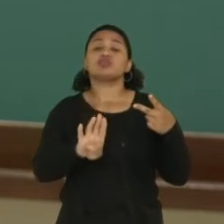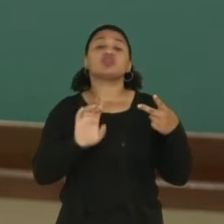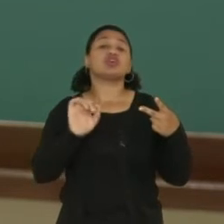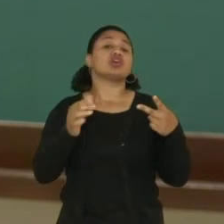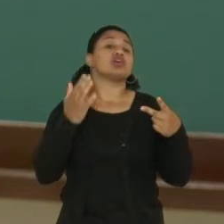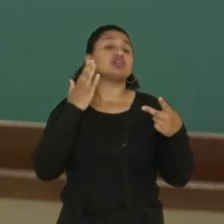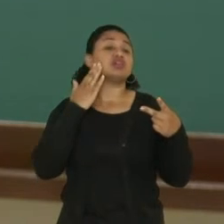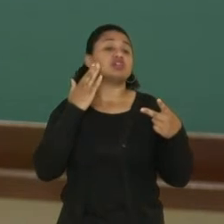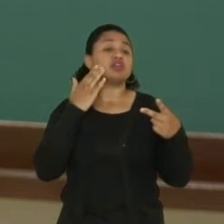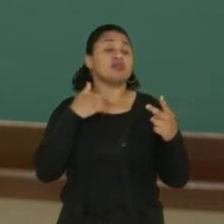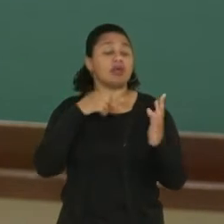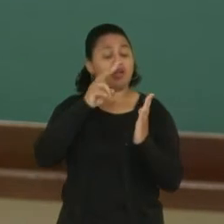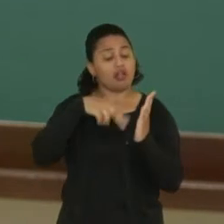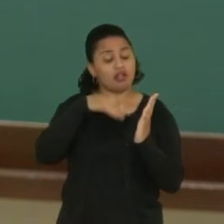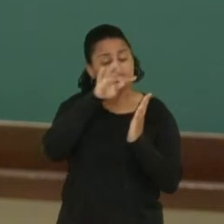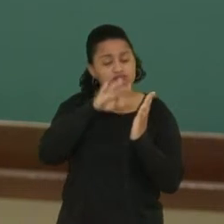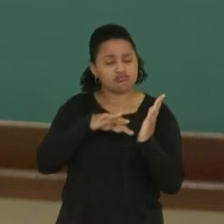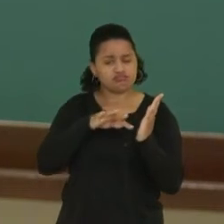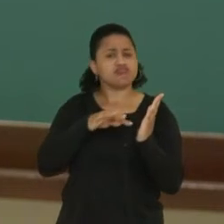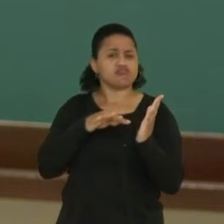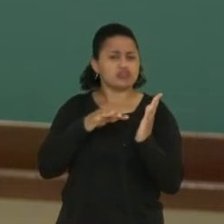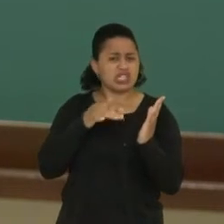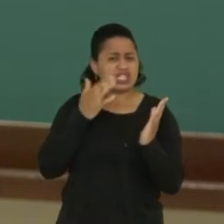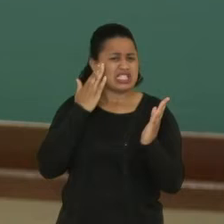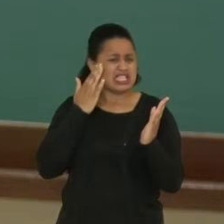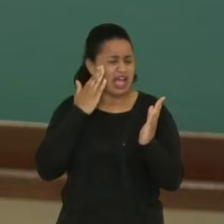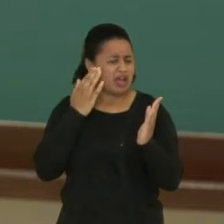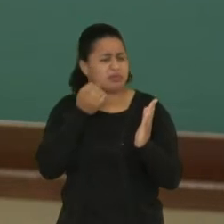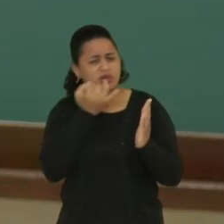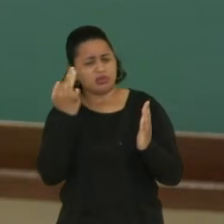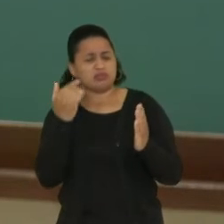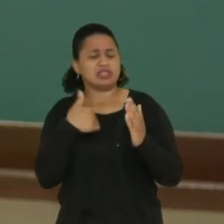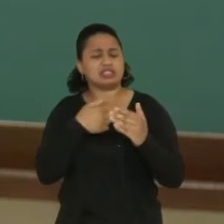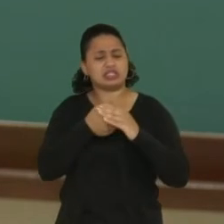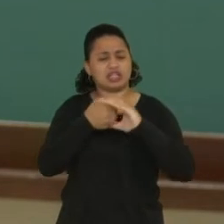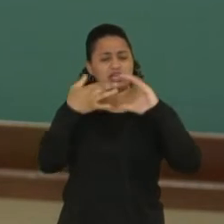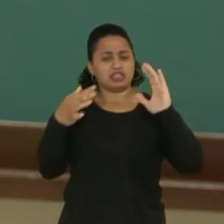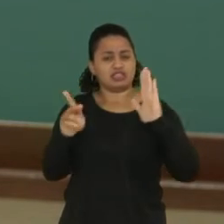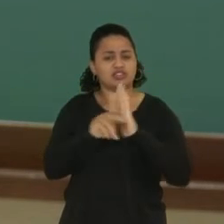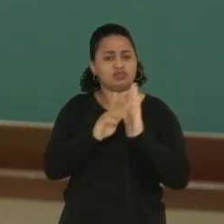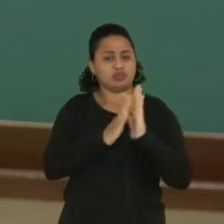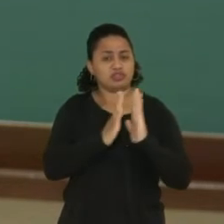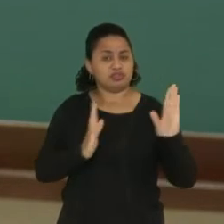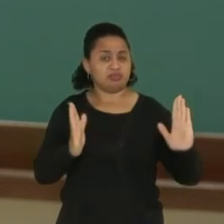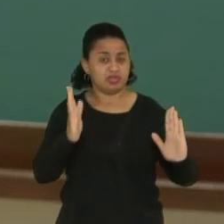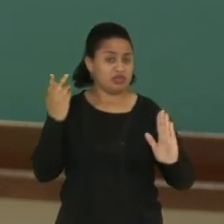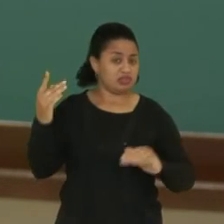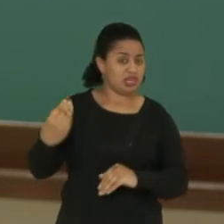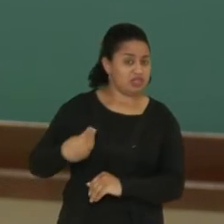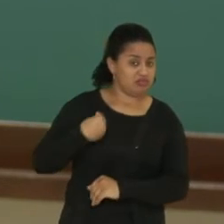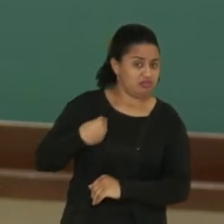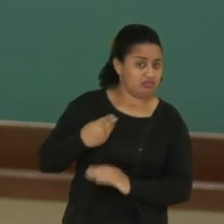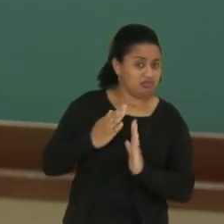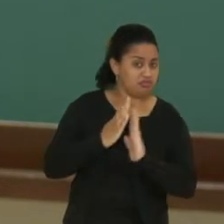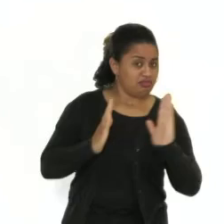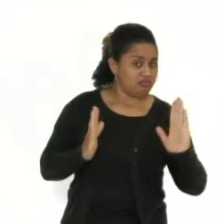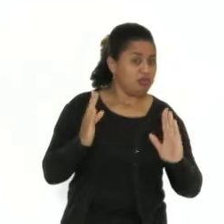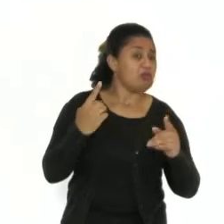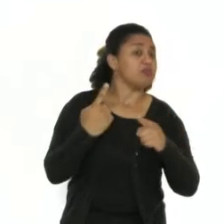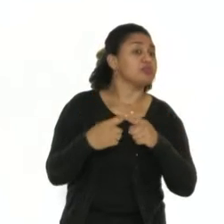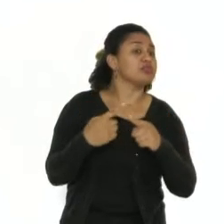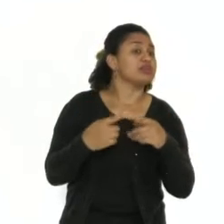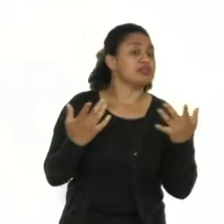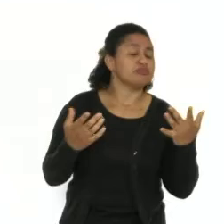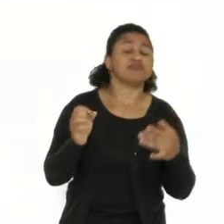o leitor desse texto fica conhecendo alguns aspectos da época em que a autora viveu? Por quê? Sim,